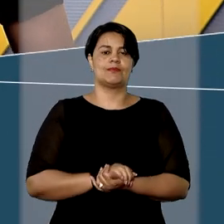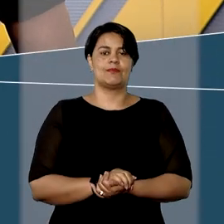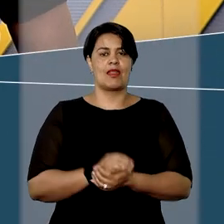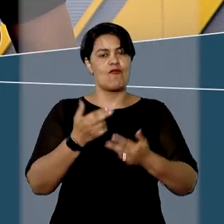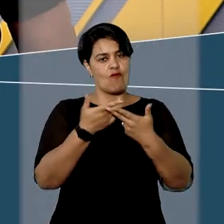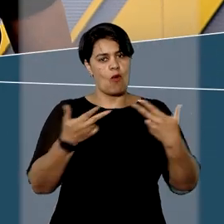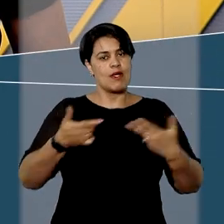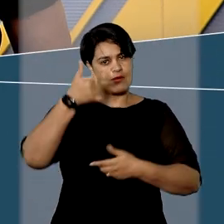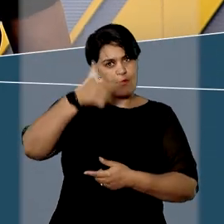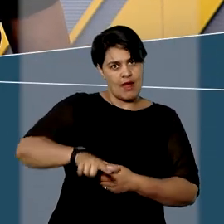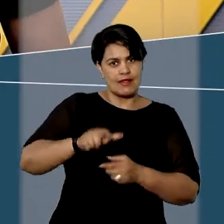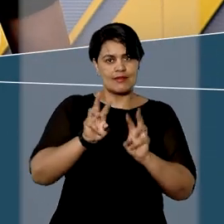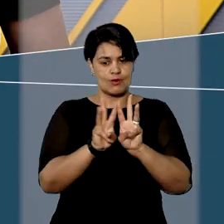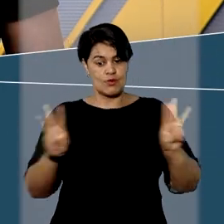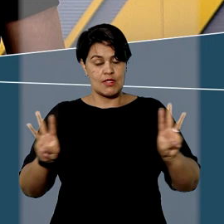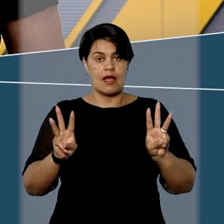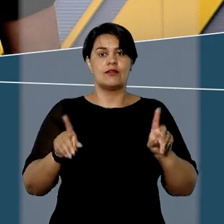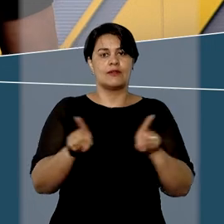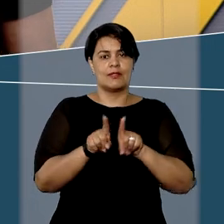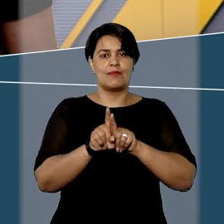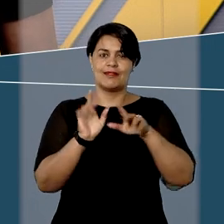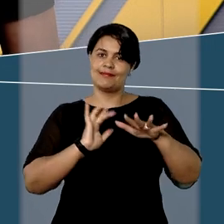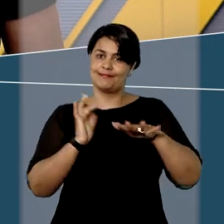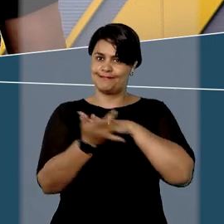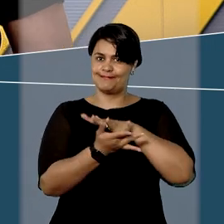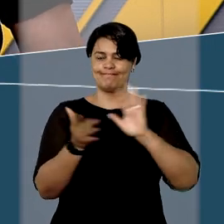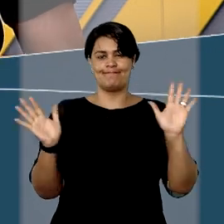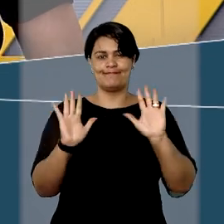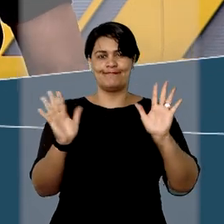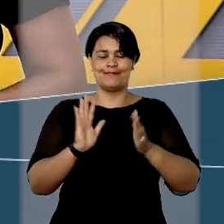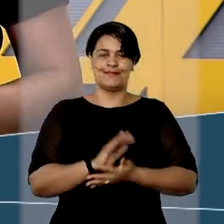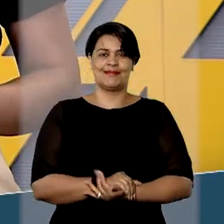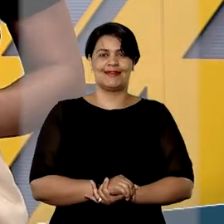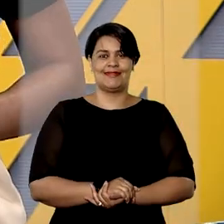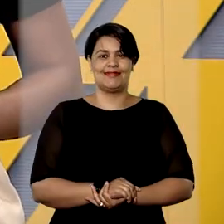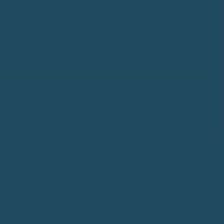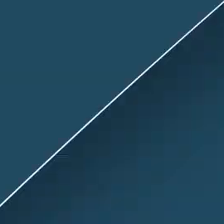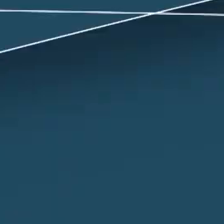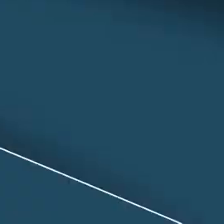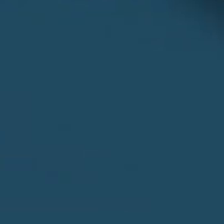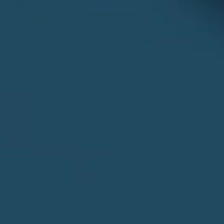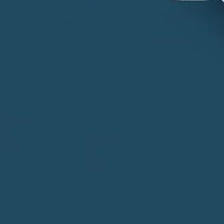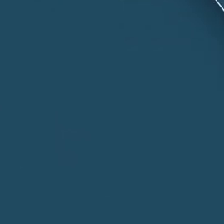confere outras notícias no site do STJ e nas nossas redes sociais. Até a próxima!